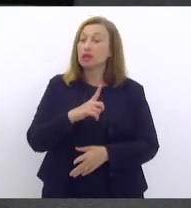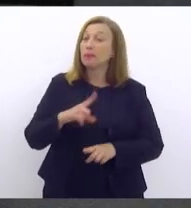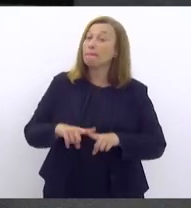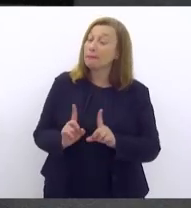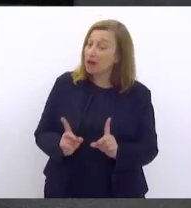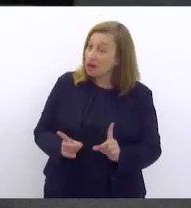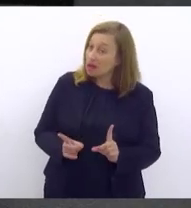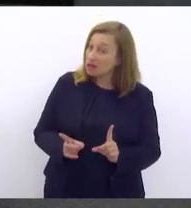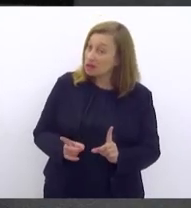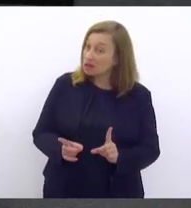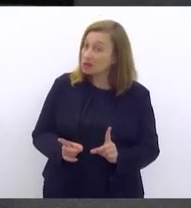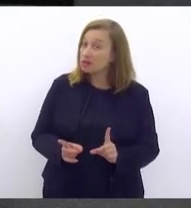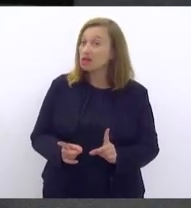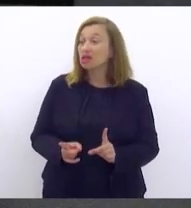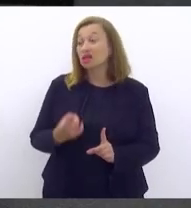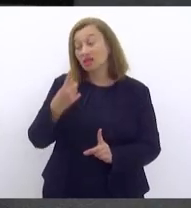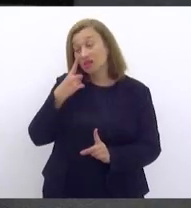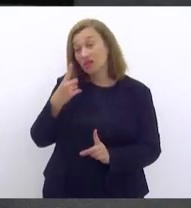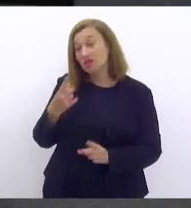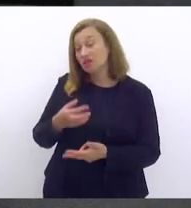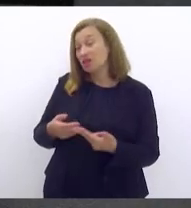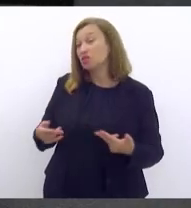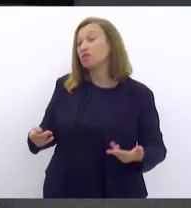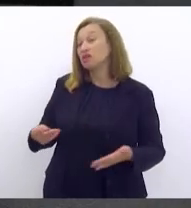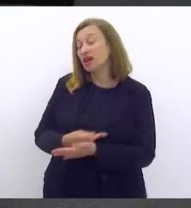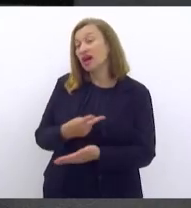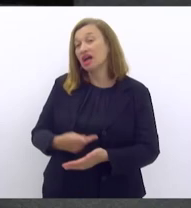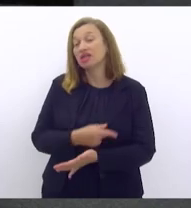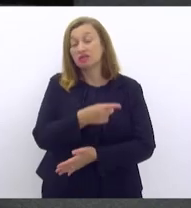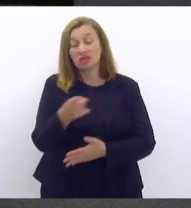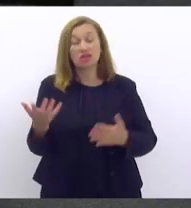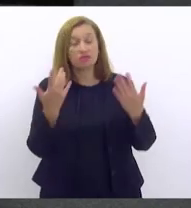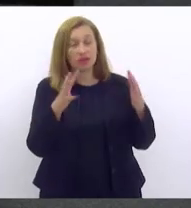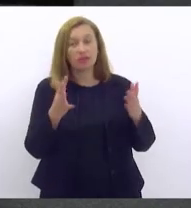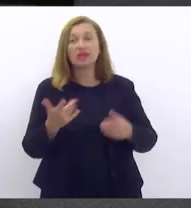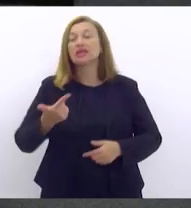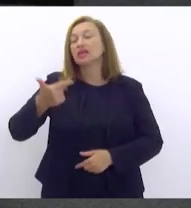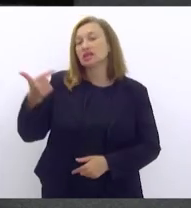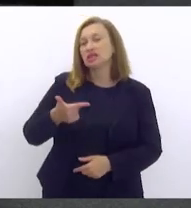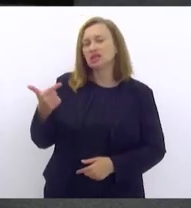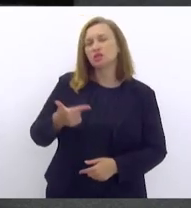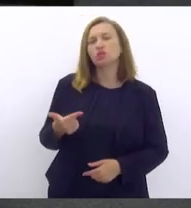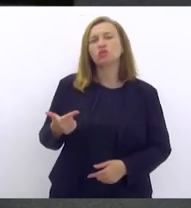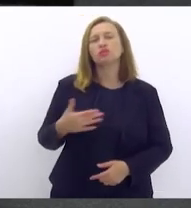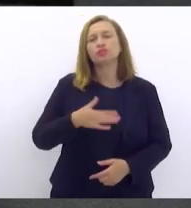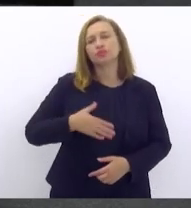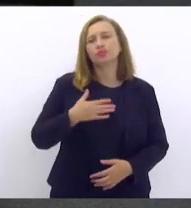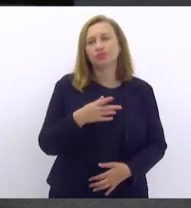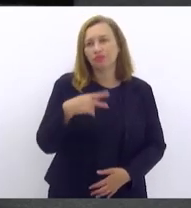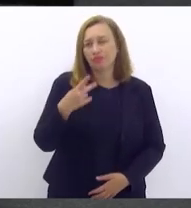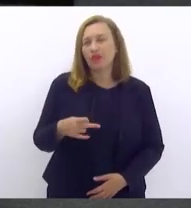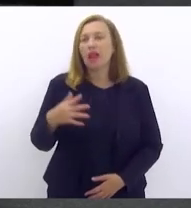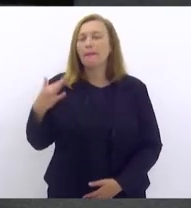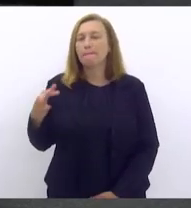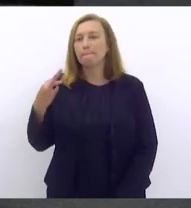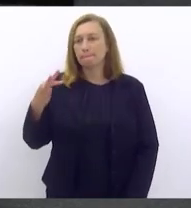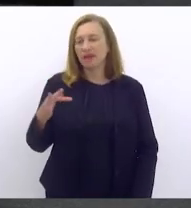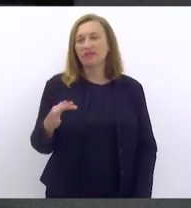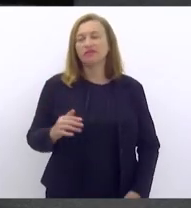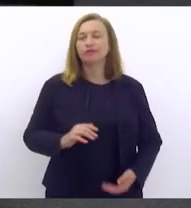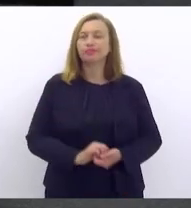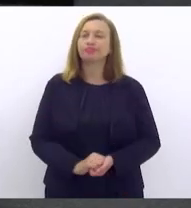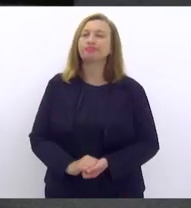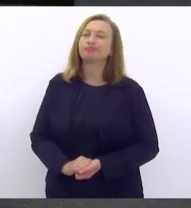mas estava demais e vocês estão de parabéns. Parabéns mesmo. E a segunda coisa que eu gostaria de falar aqui, muito breve, eu